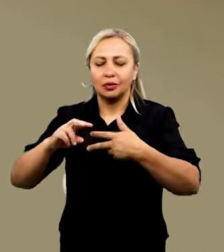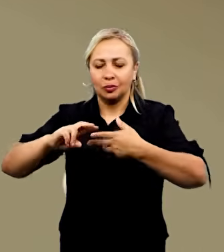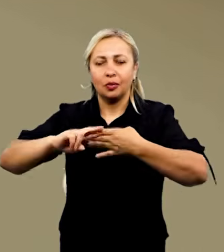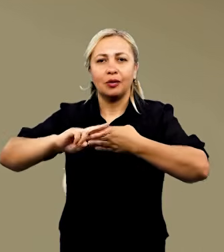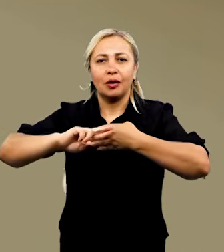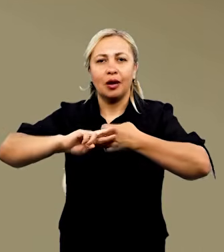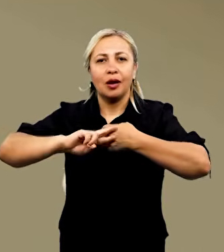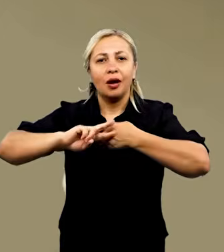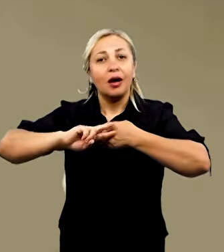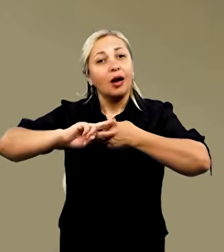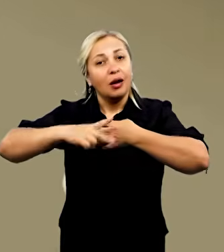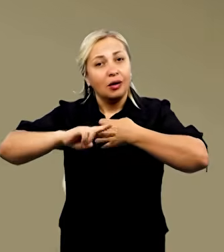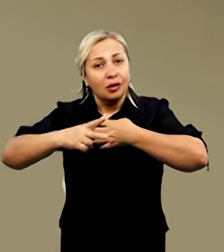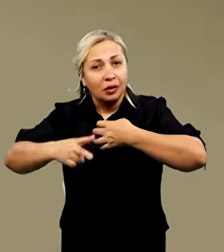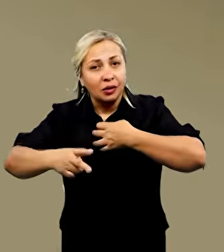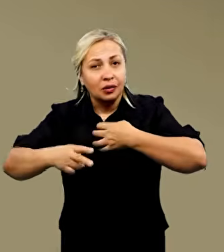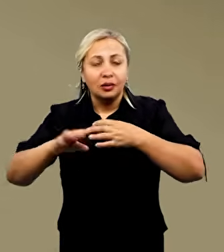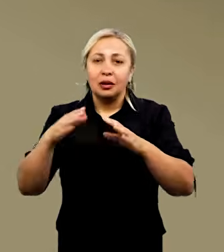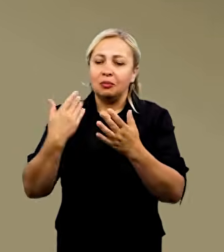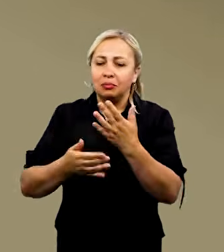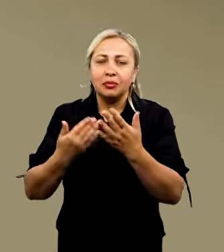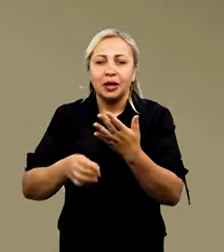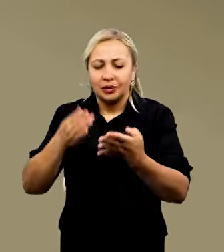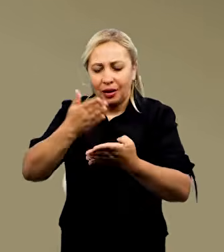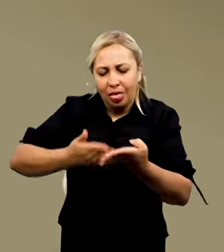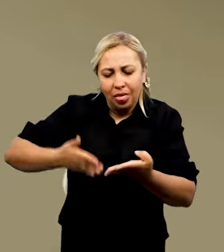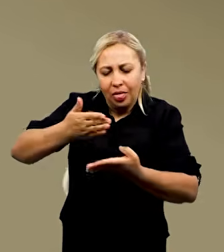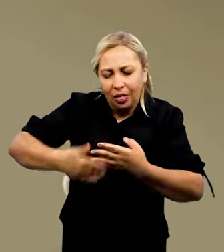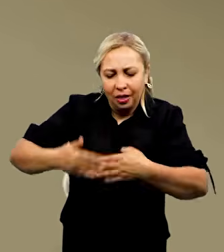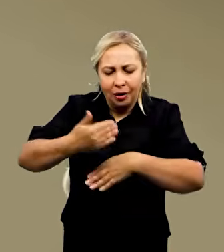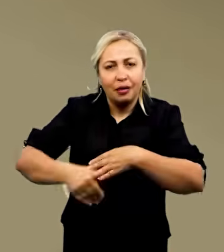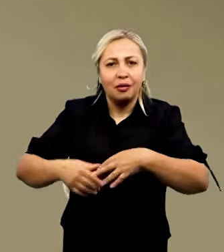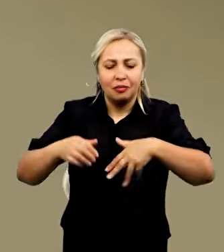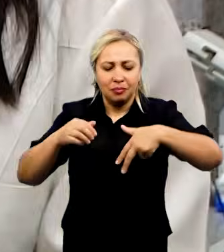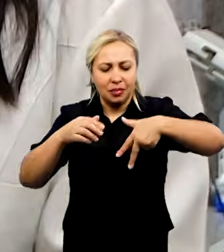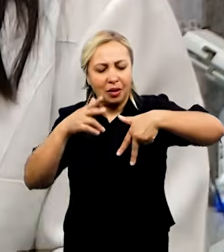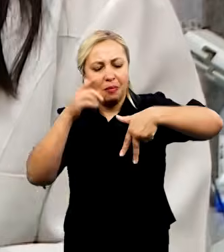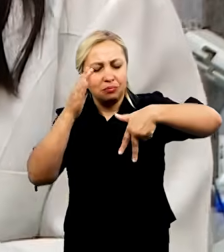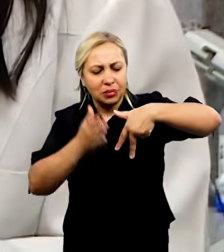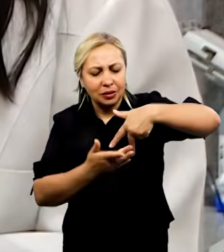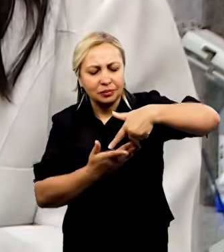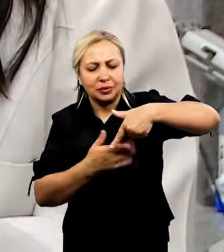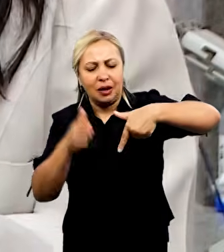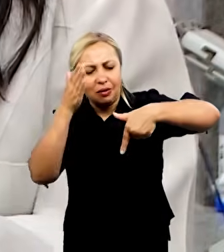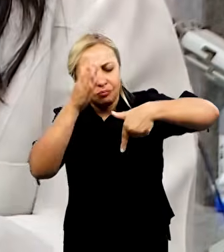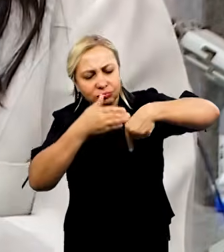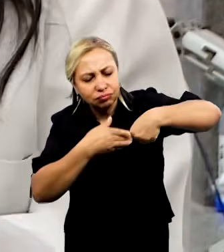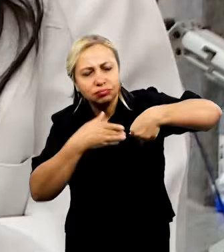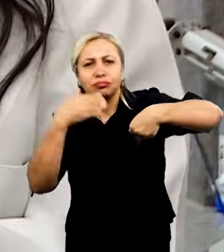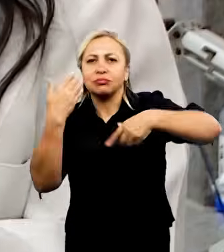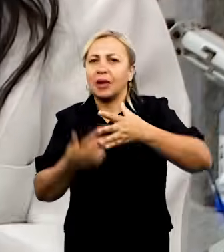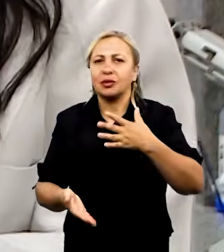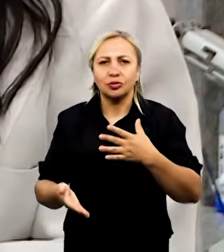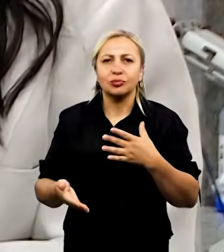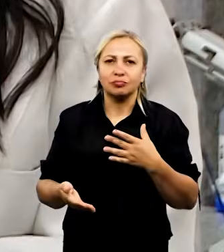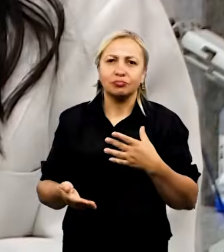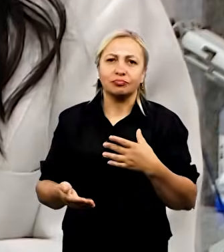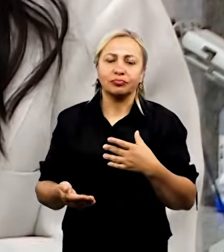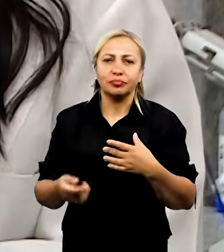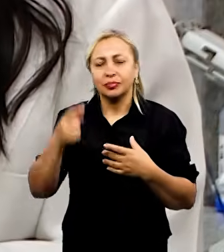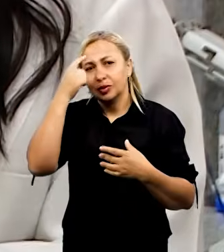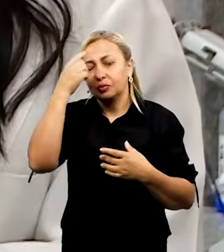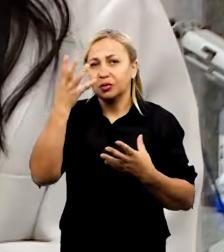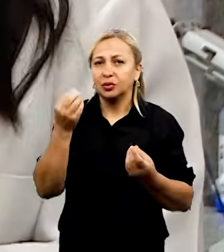de dedos, perda de membros, né? Perda de mão, perda de pé, de perna. E aí, pensando muito nesse